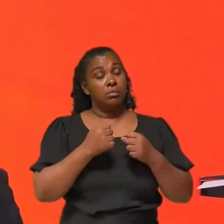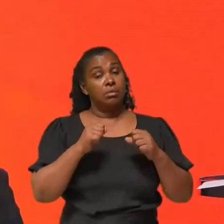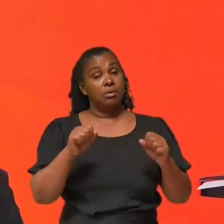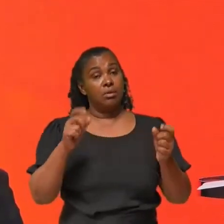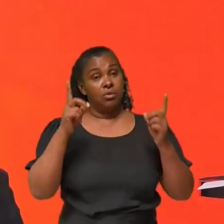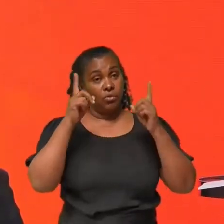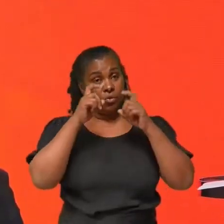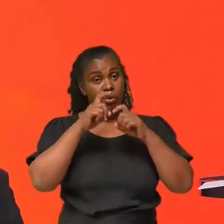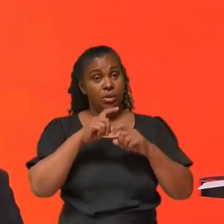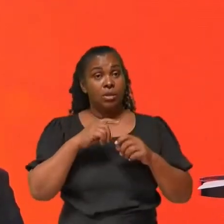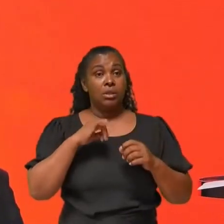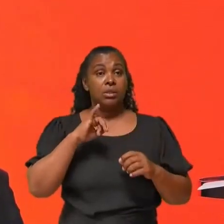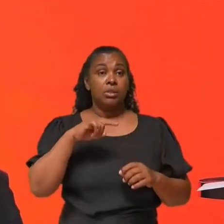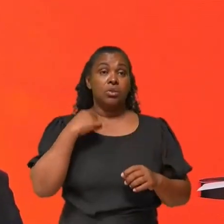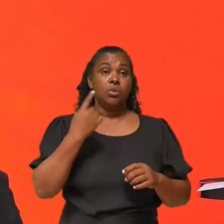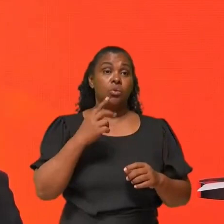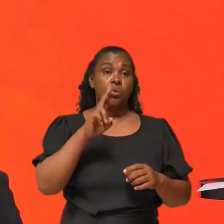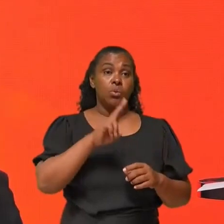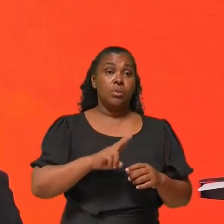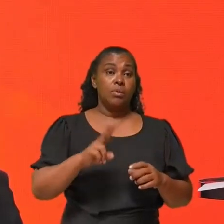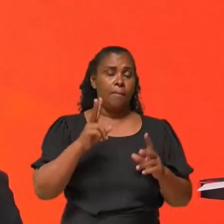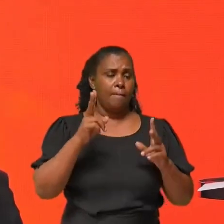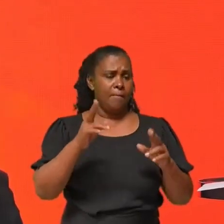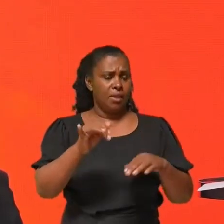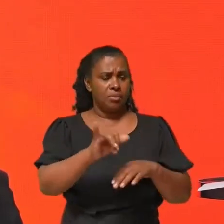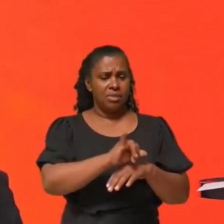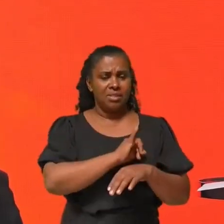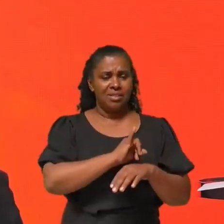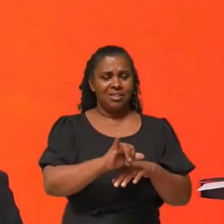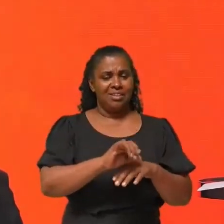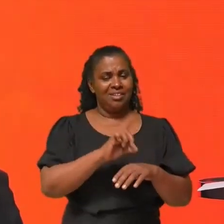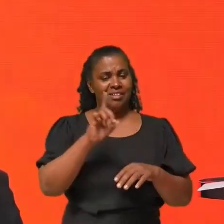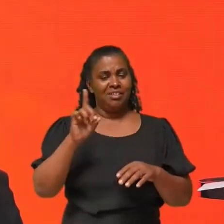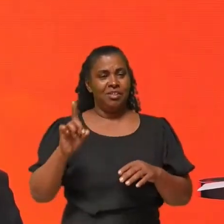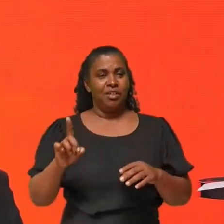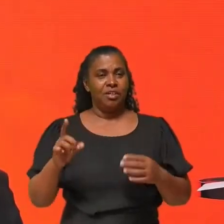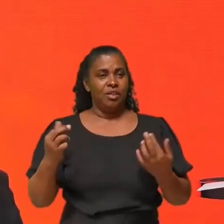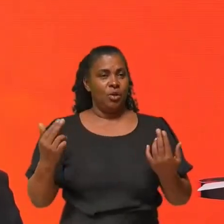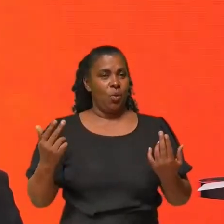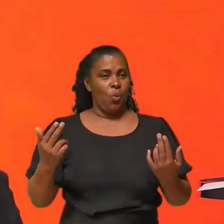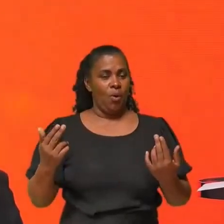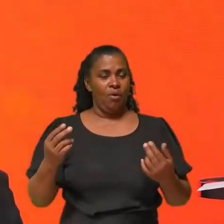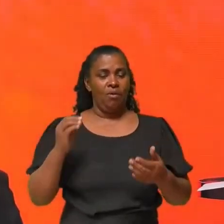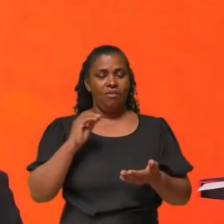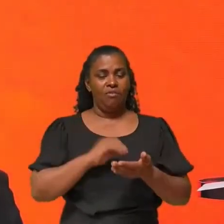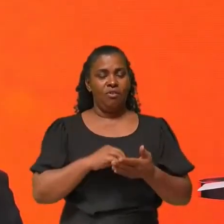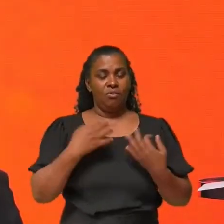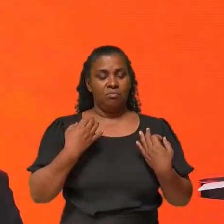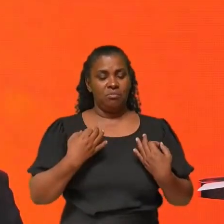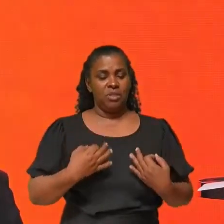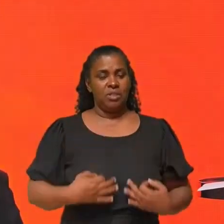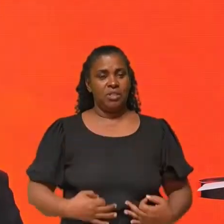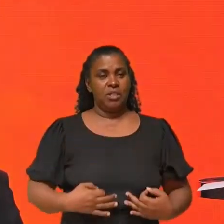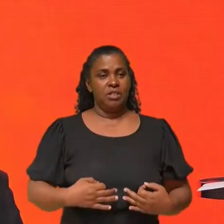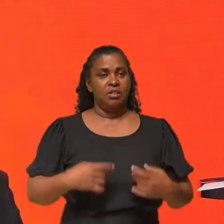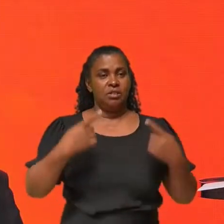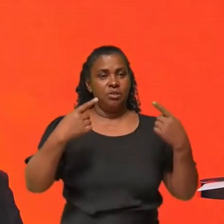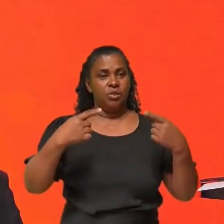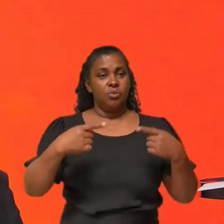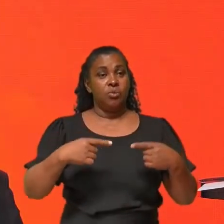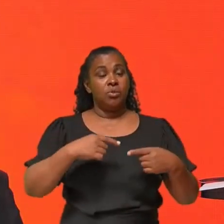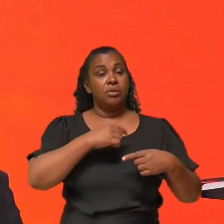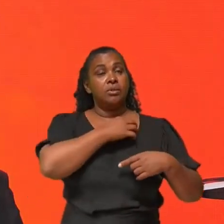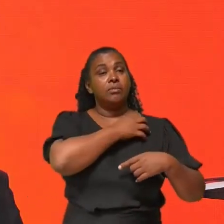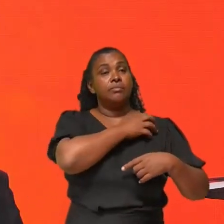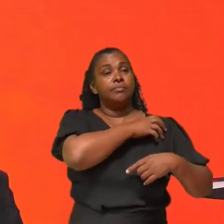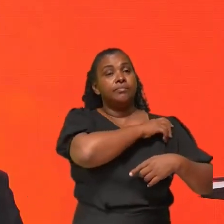mesmos mecanismos deles de não ter uma certa moralidade na disputa de narrativa, né? Mas, na menção, na premissa